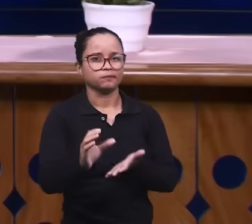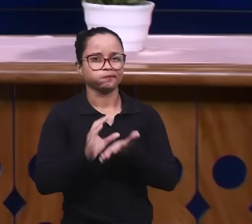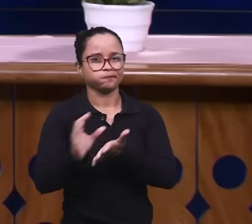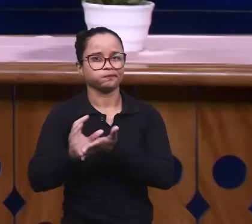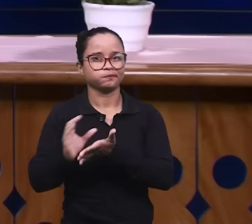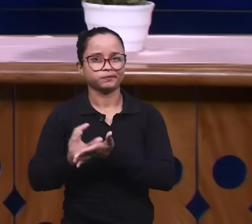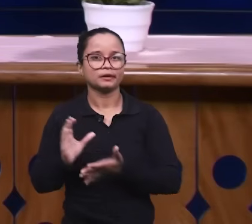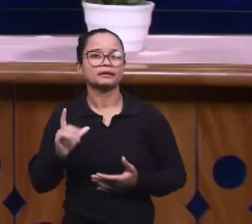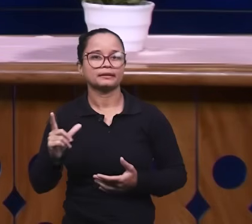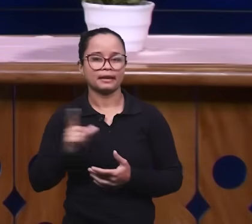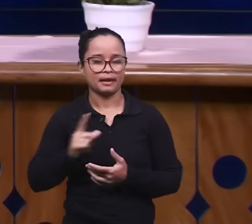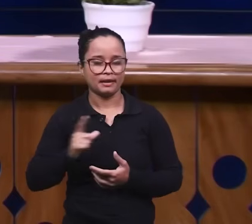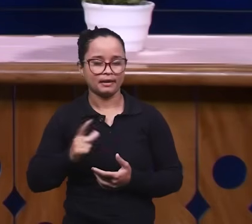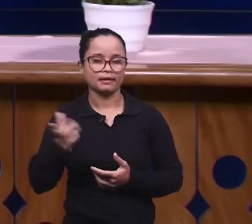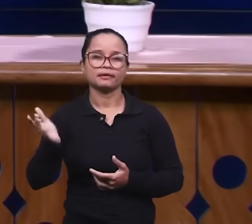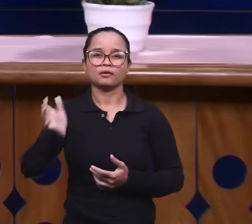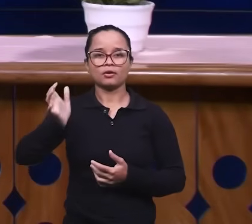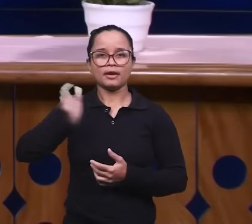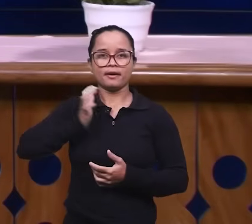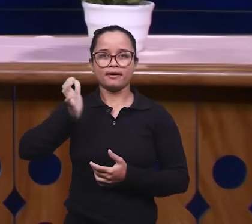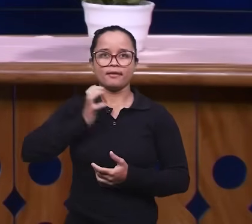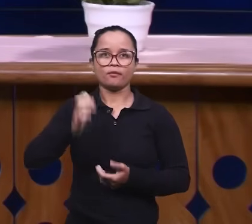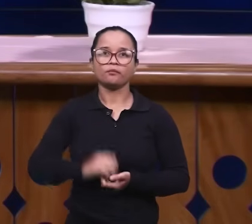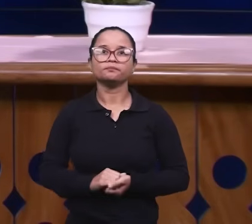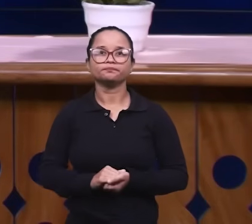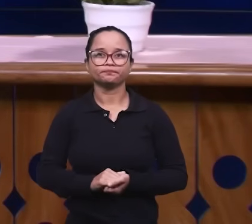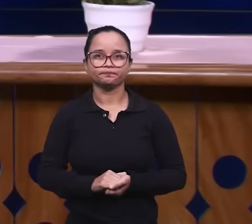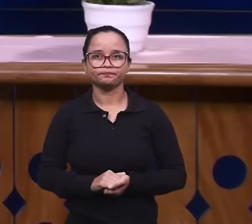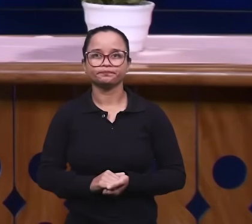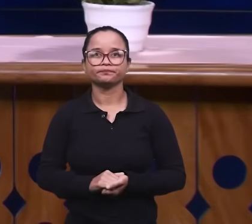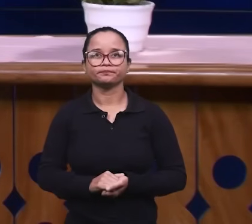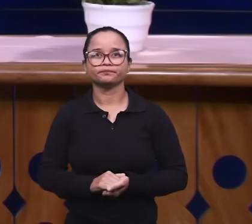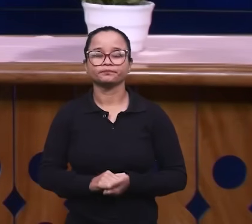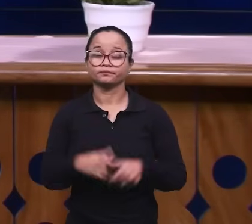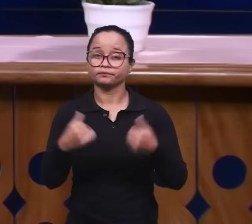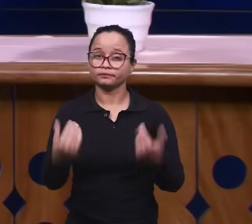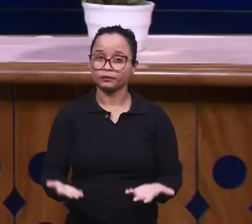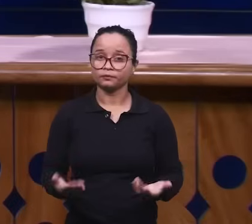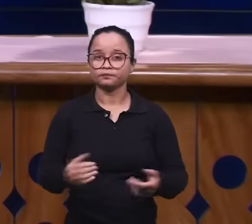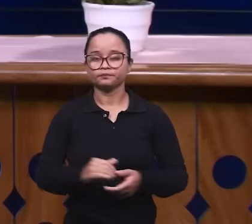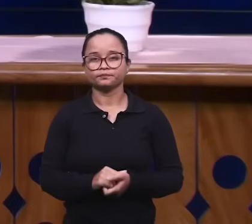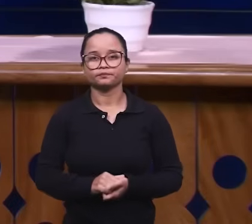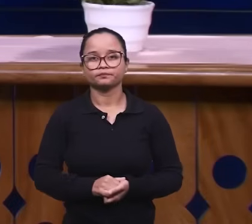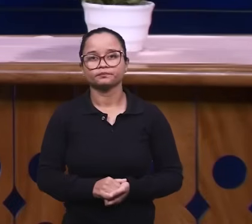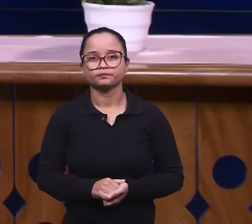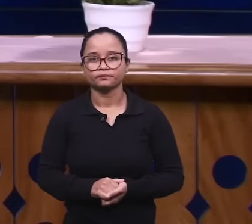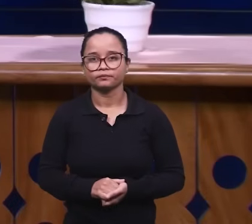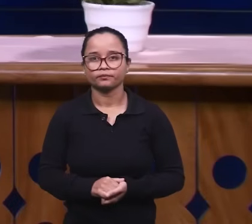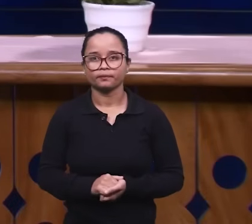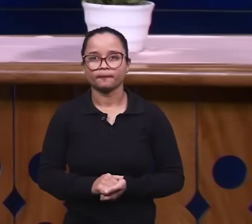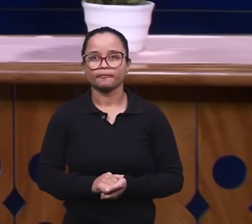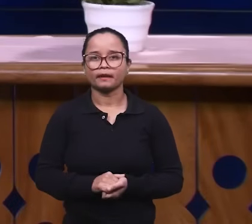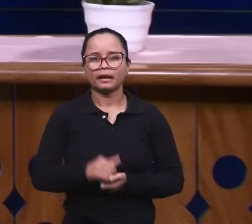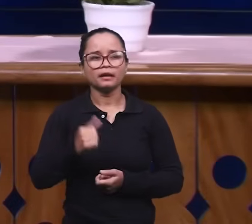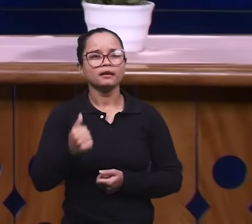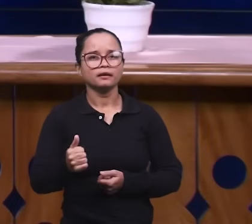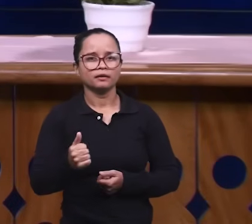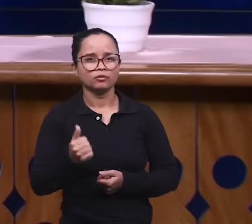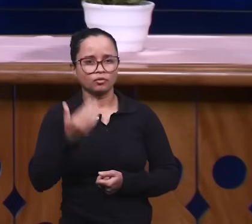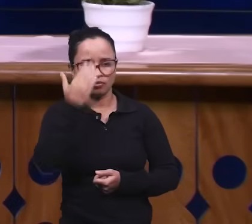valores, acumular bastantes valores. E ele soube que